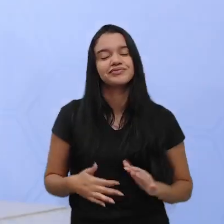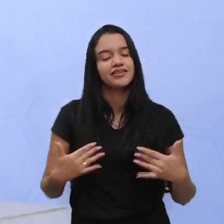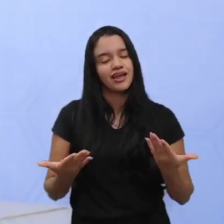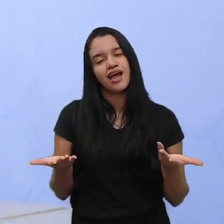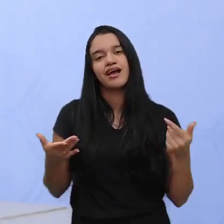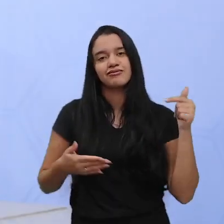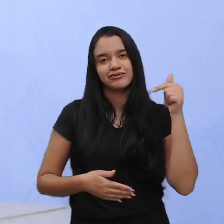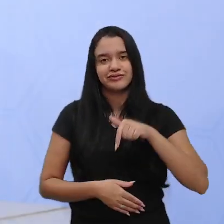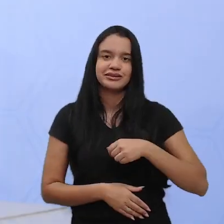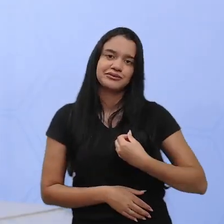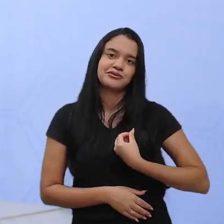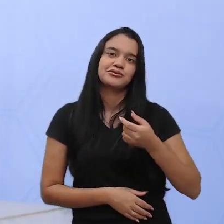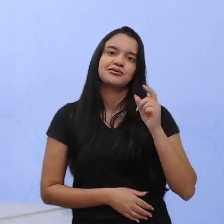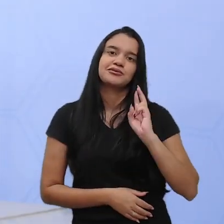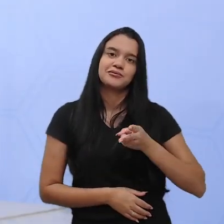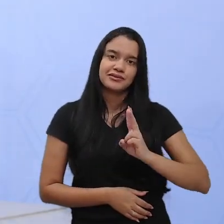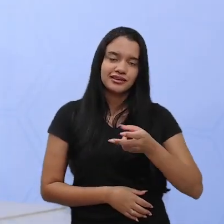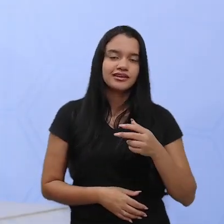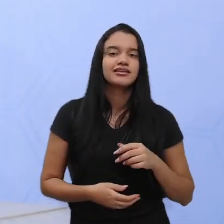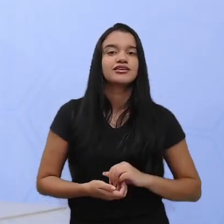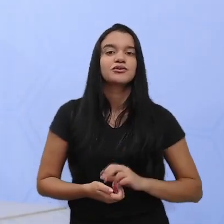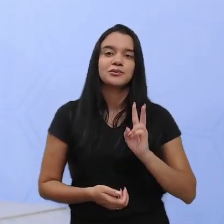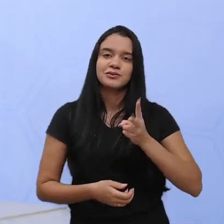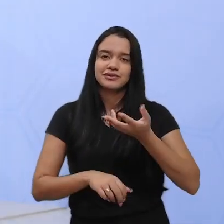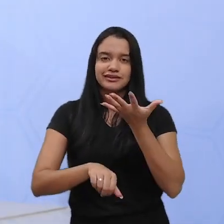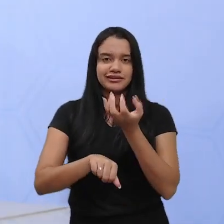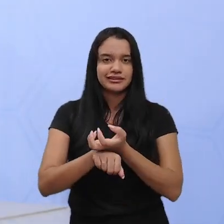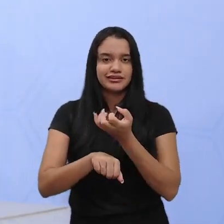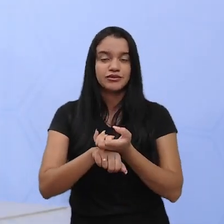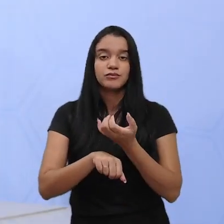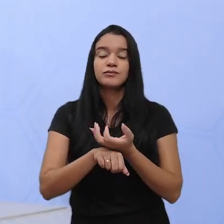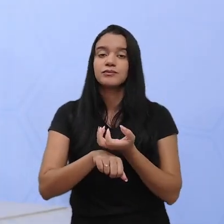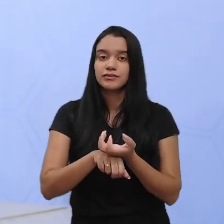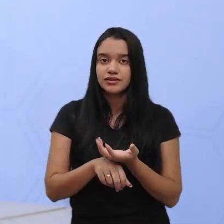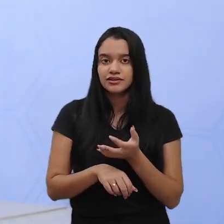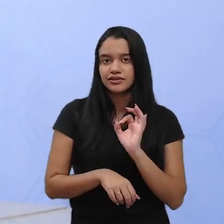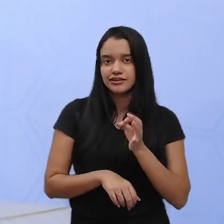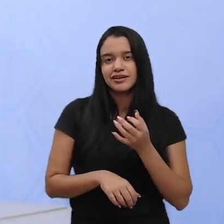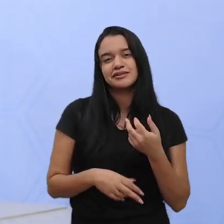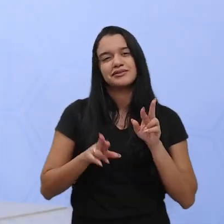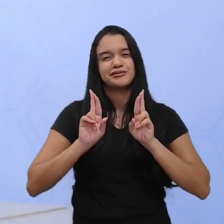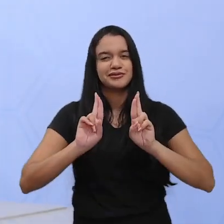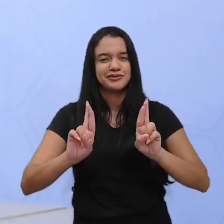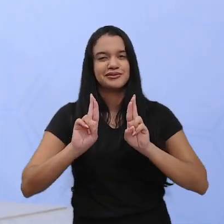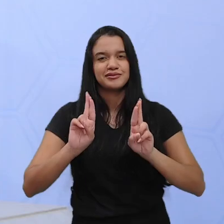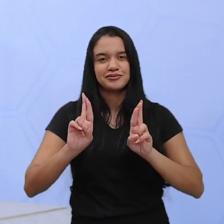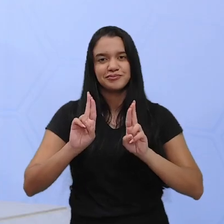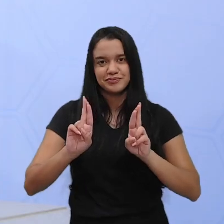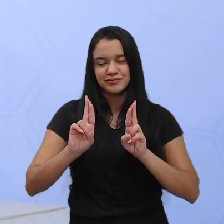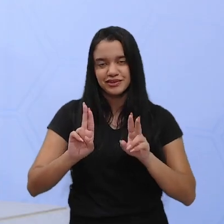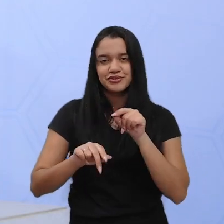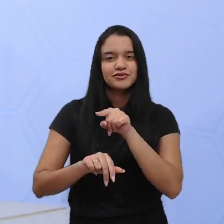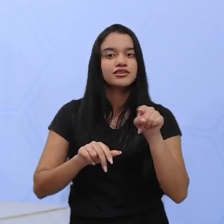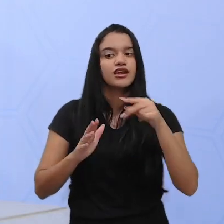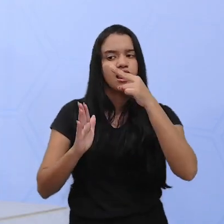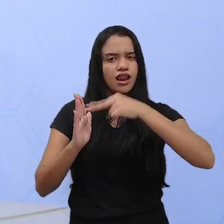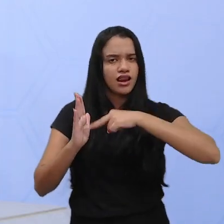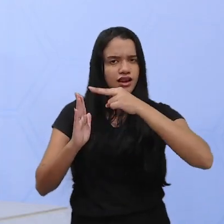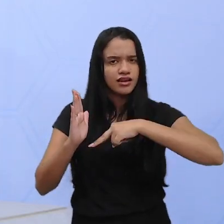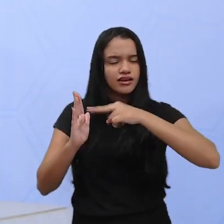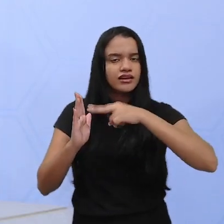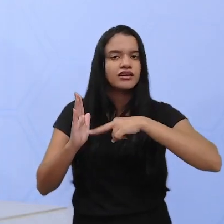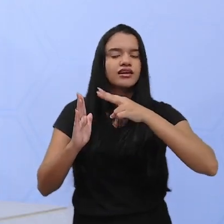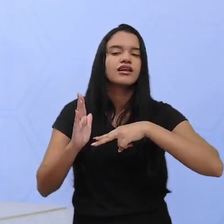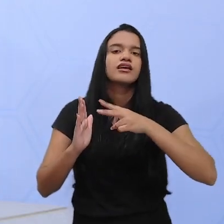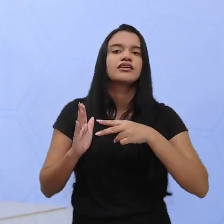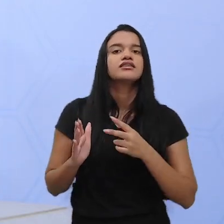ficando por aqui, né? A gente continua nessa disciplina nas outras unidades. Eu espero que você leia o e-book, discuta no